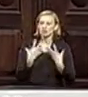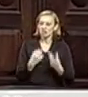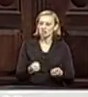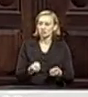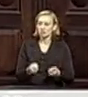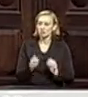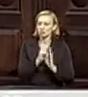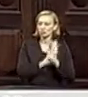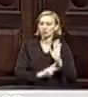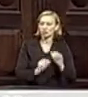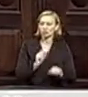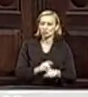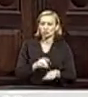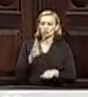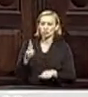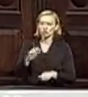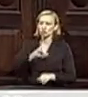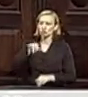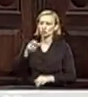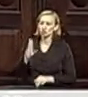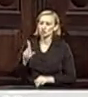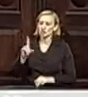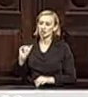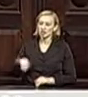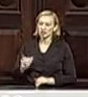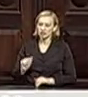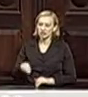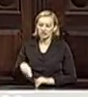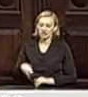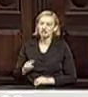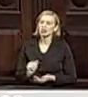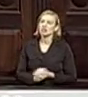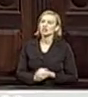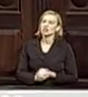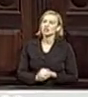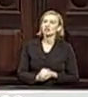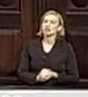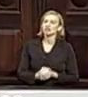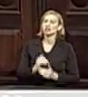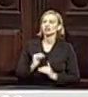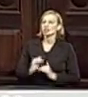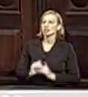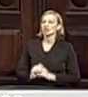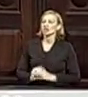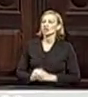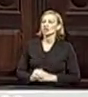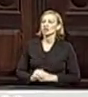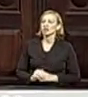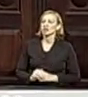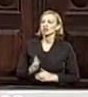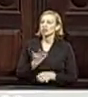que introduz a formação nos agentes de saúde de